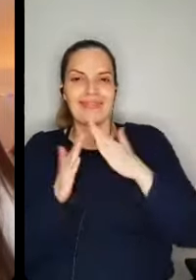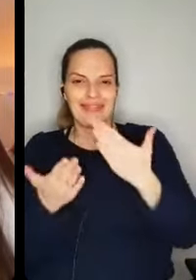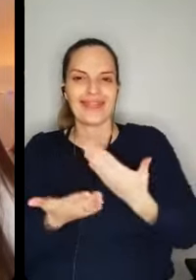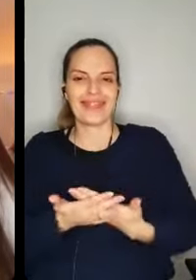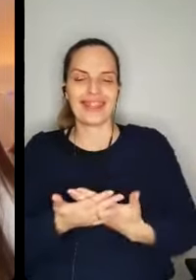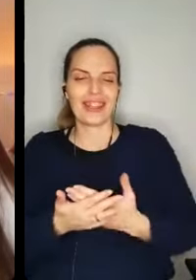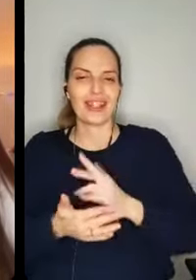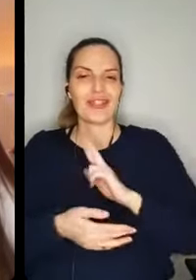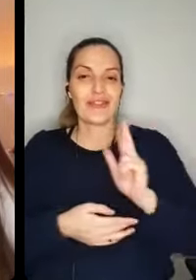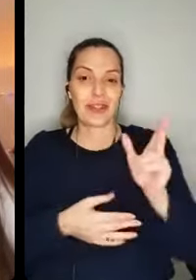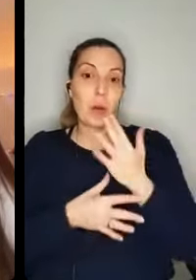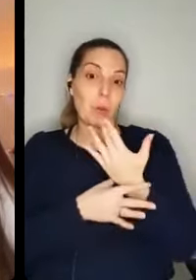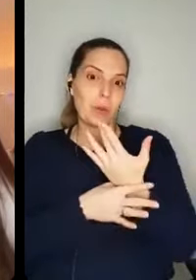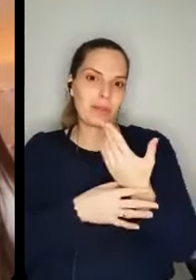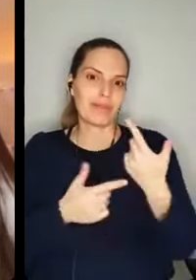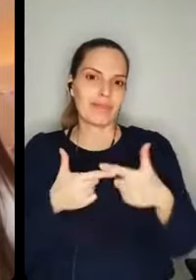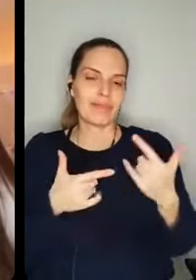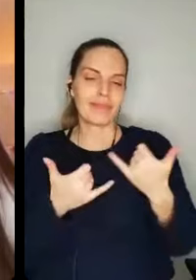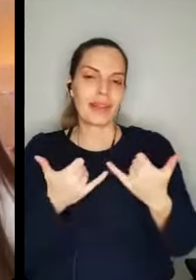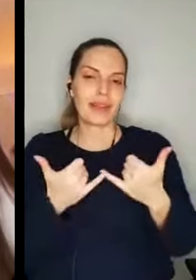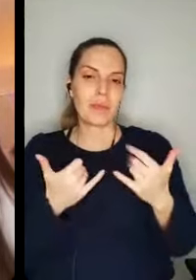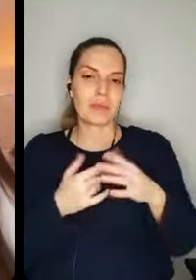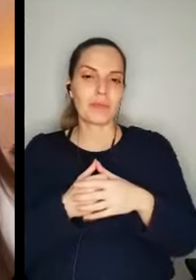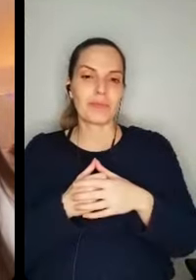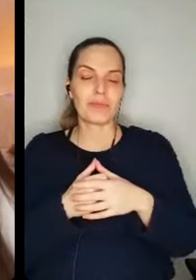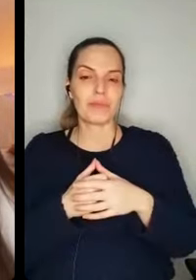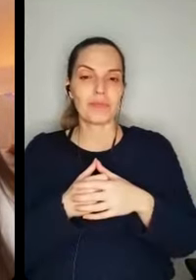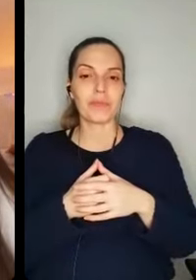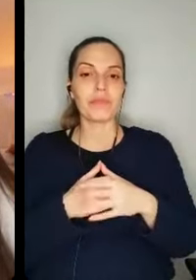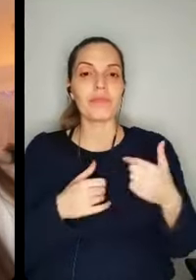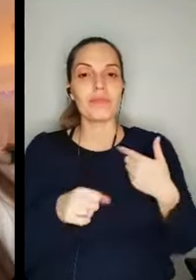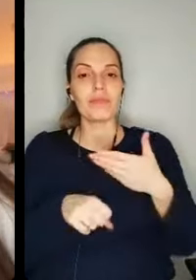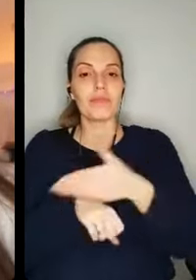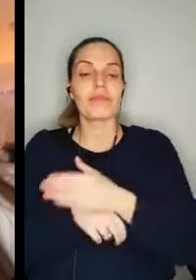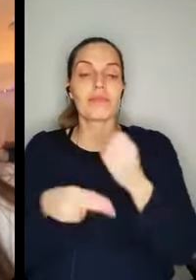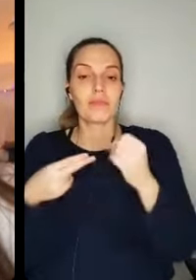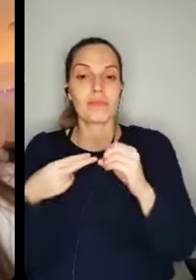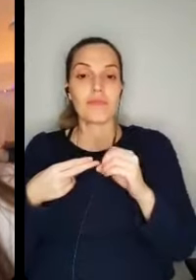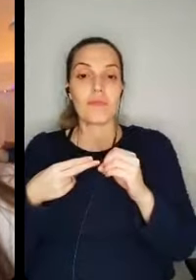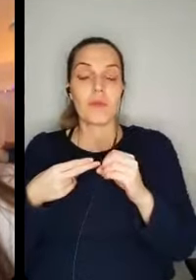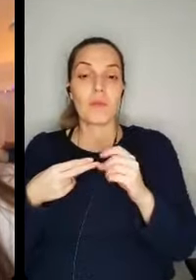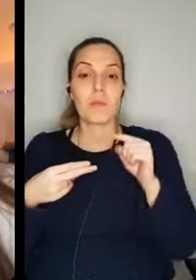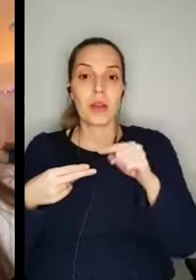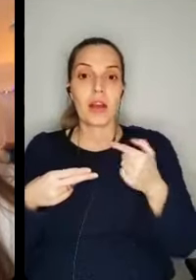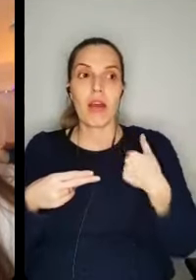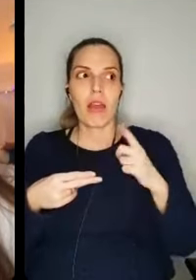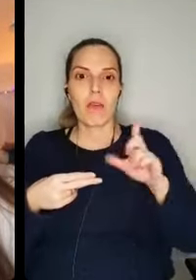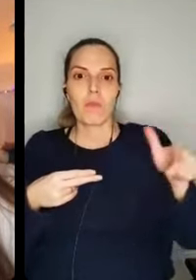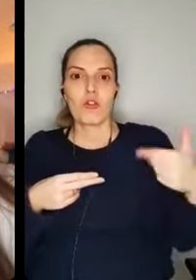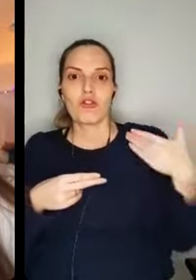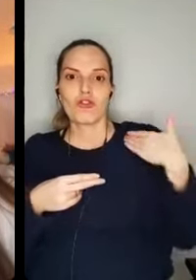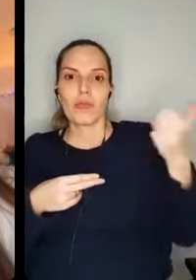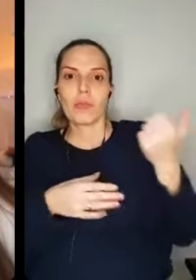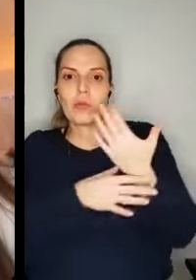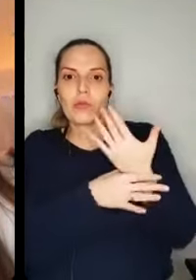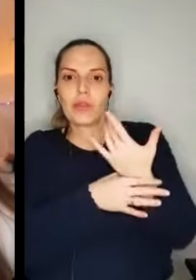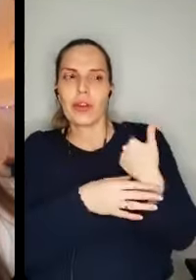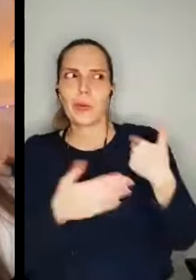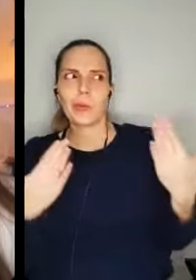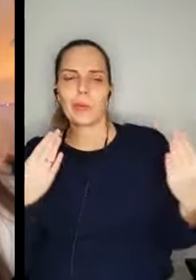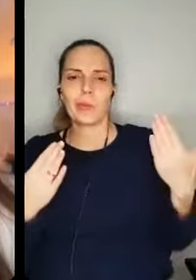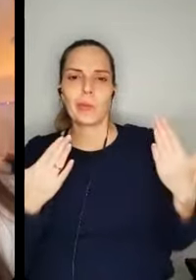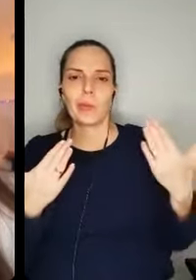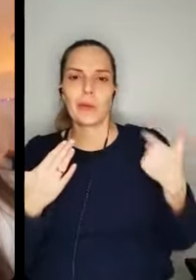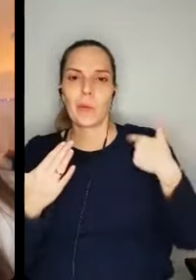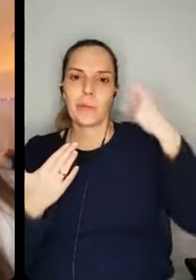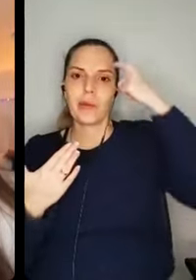início, quando eu tinha entrado na UFSPA, depois veio o chamamento da URGS, e eu fiquei indeciso, e um dos pontos que eu levei em consideração foi isso também,